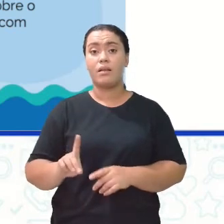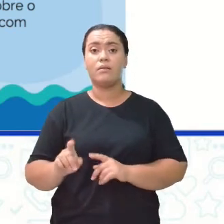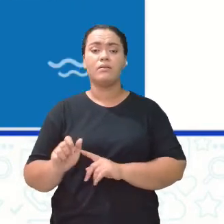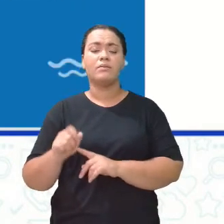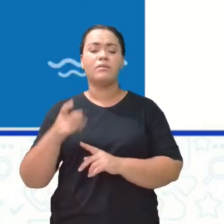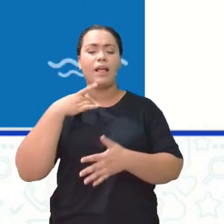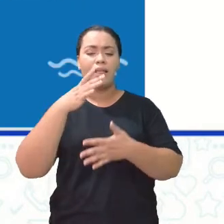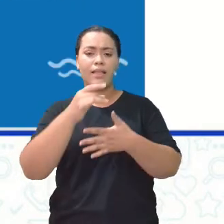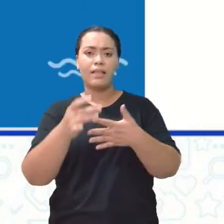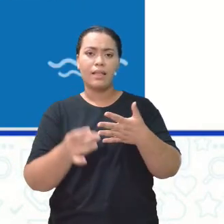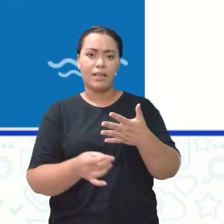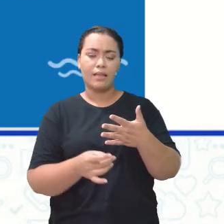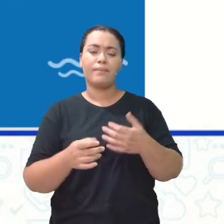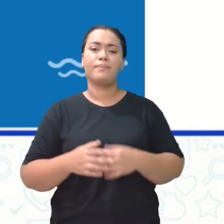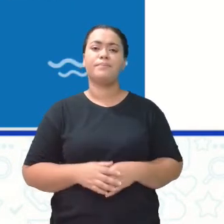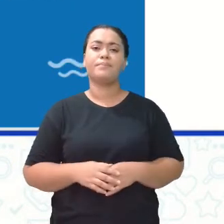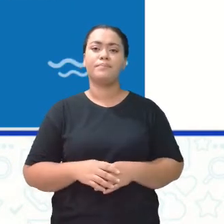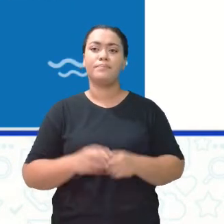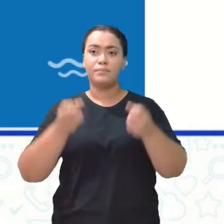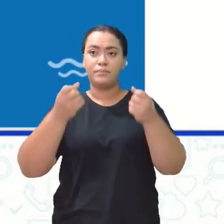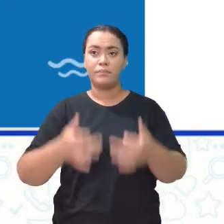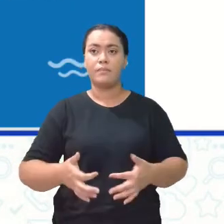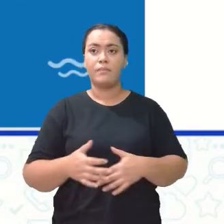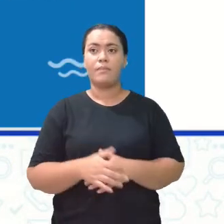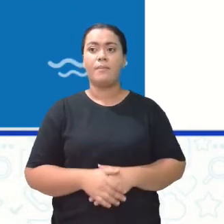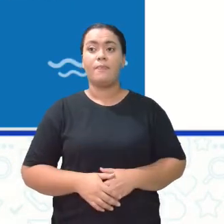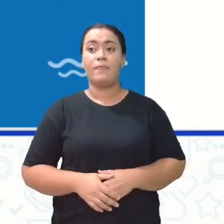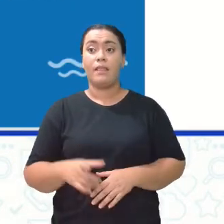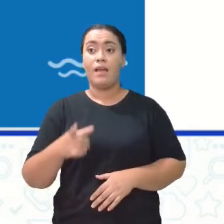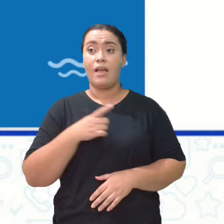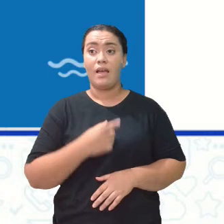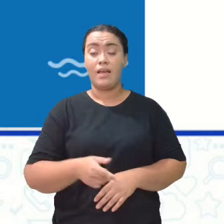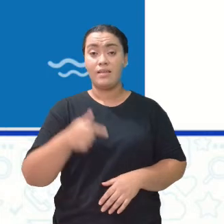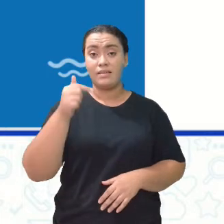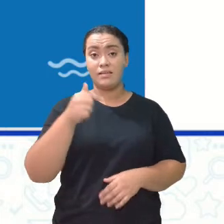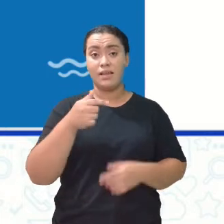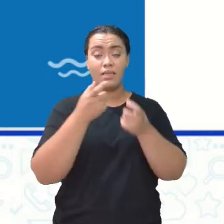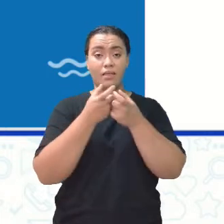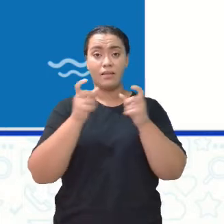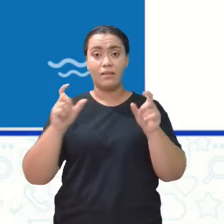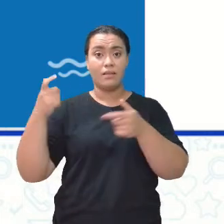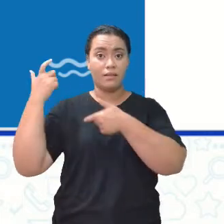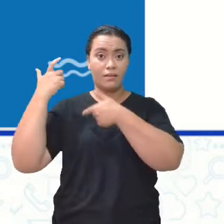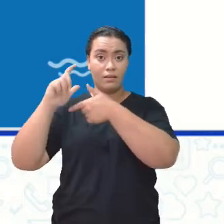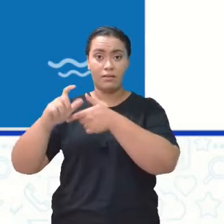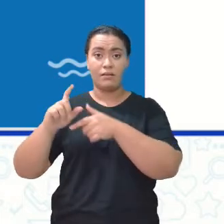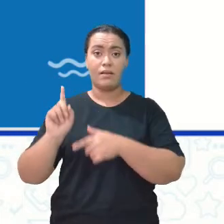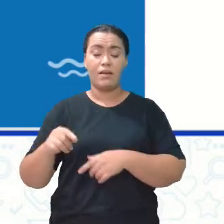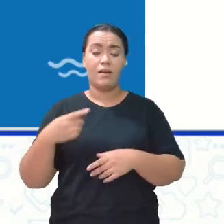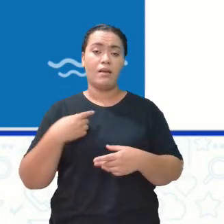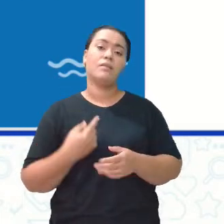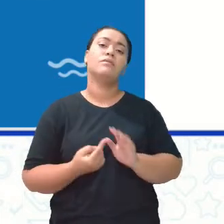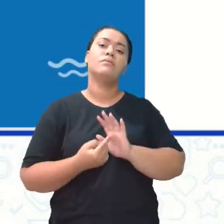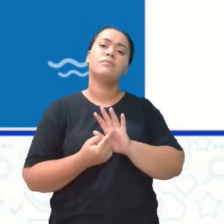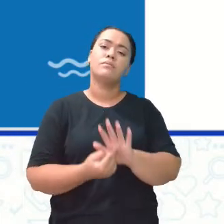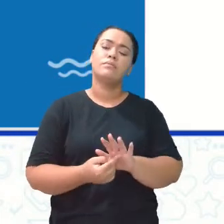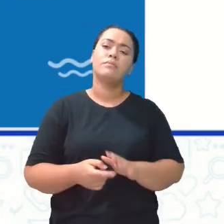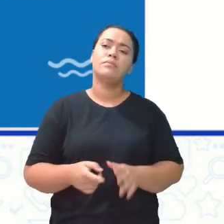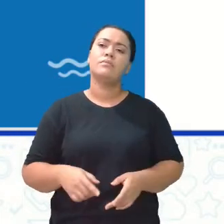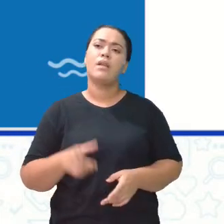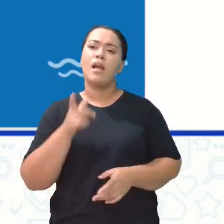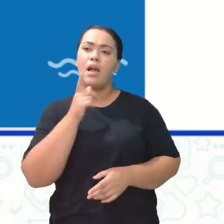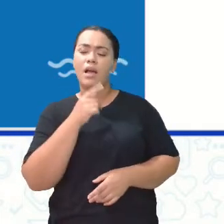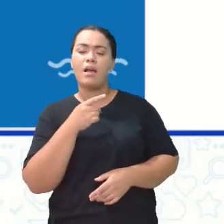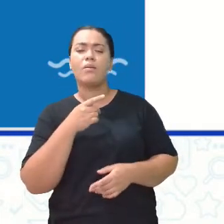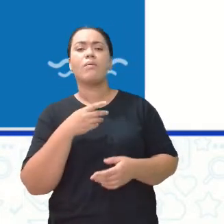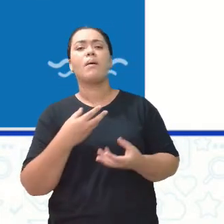a partir desse ditado. Olha aí os 7 ditados que a exposição traz para a gente. Água mole em pedra